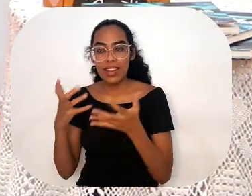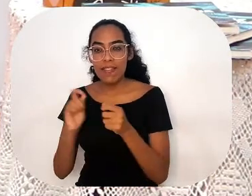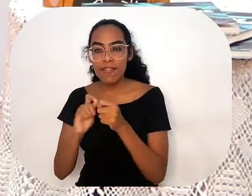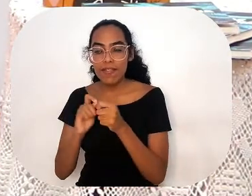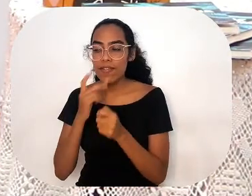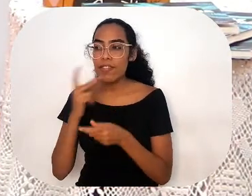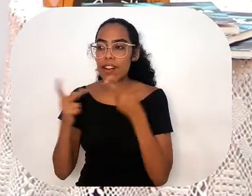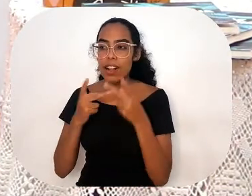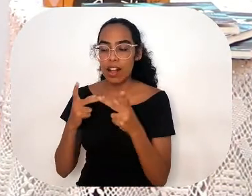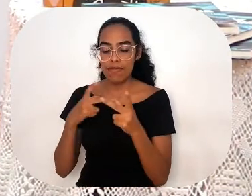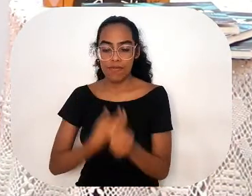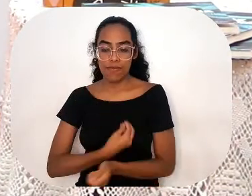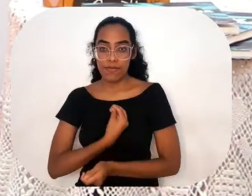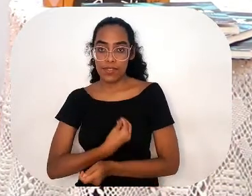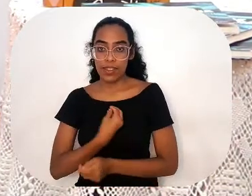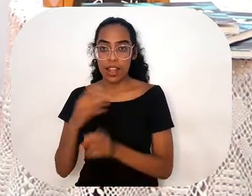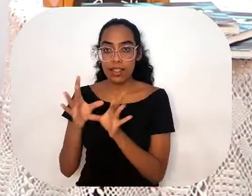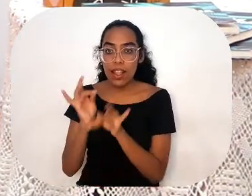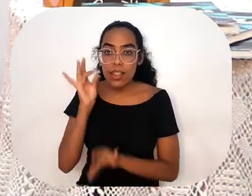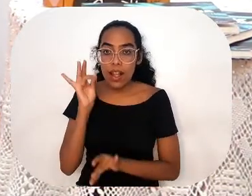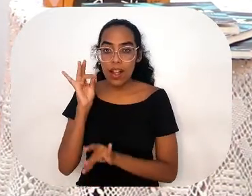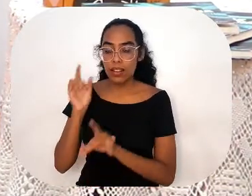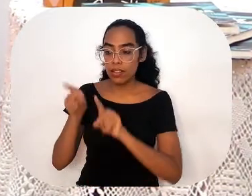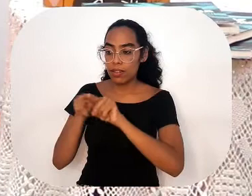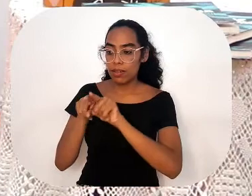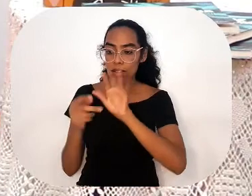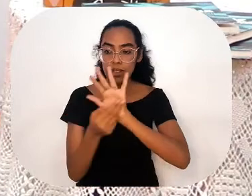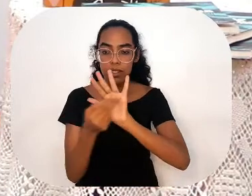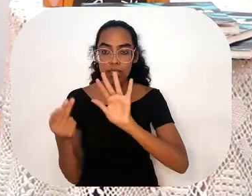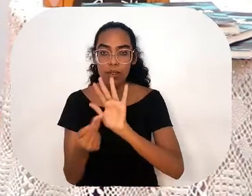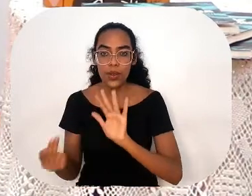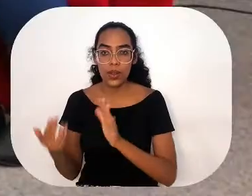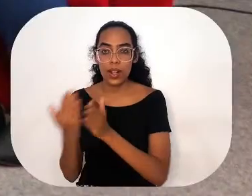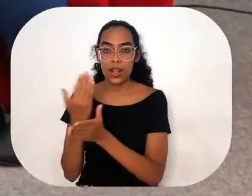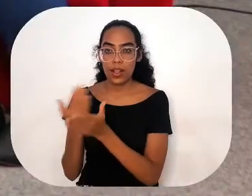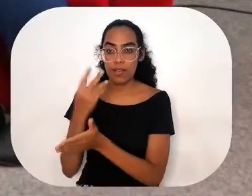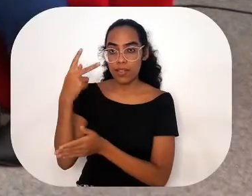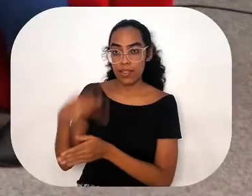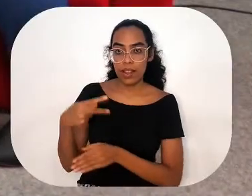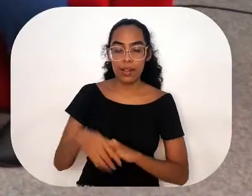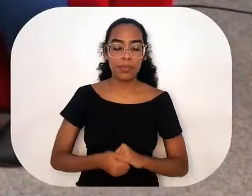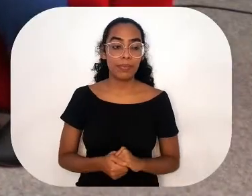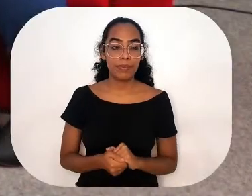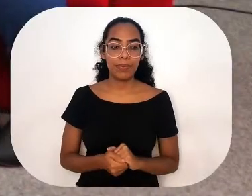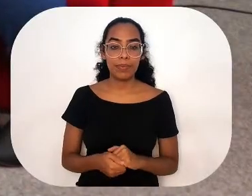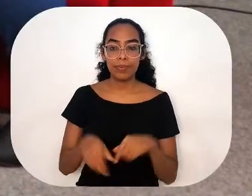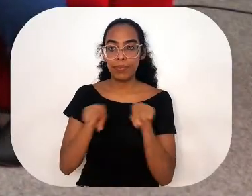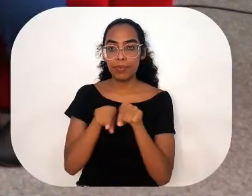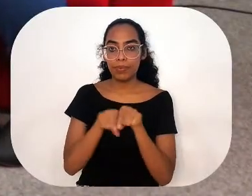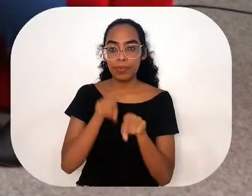tendo um pouquinho da vida e da obra de Raquel de Queiroz dentro dessa perspectiva é